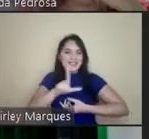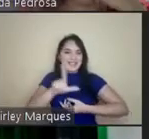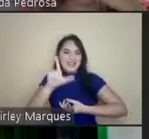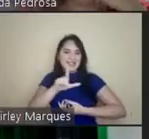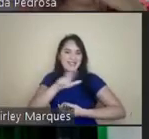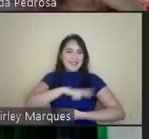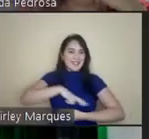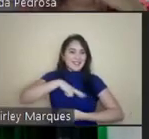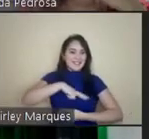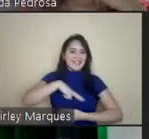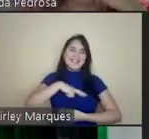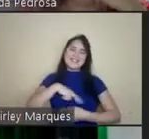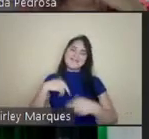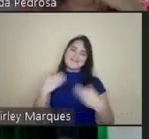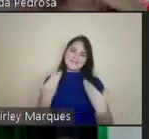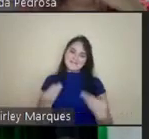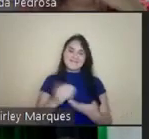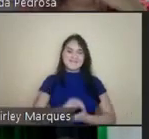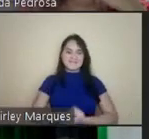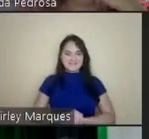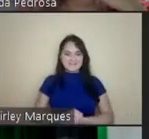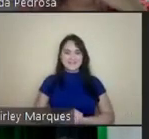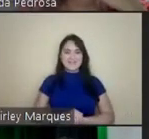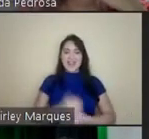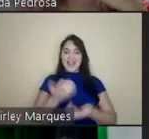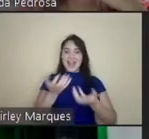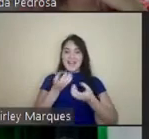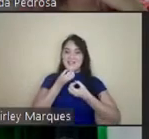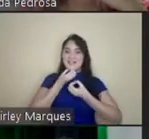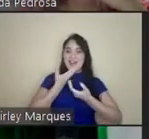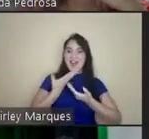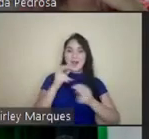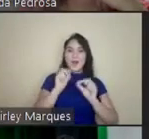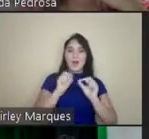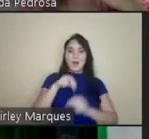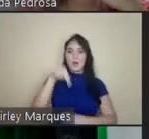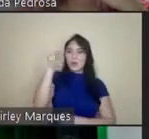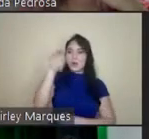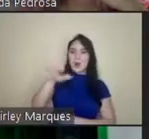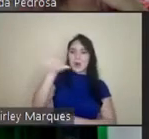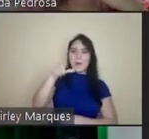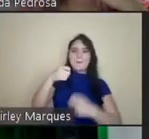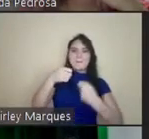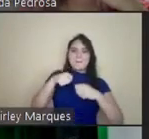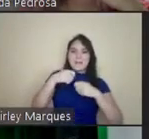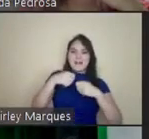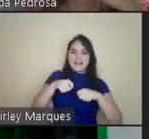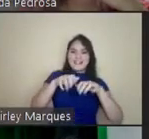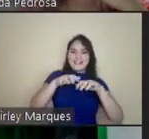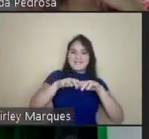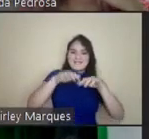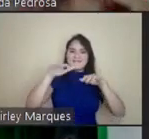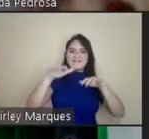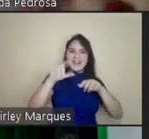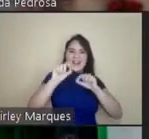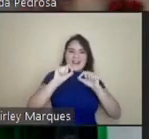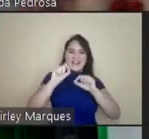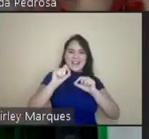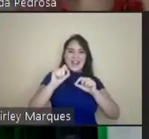romance, e dizer que o Nordeste precisa se separar para ser independente para votar na Cida presidente.